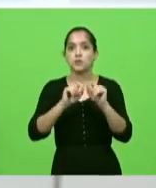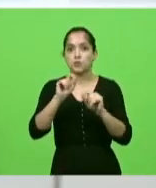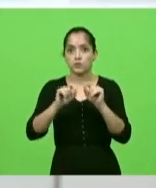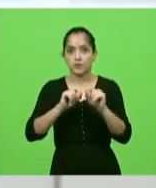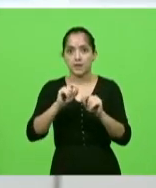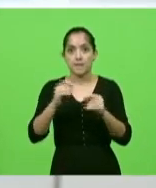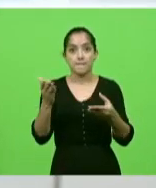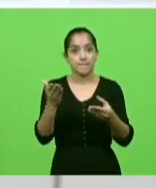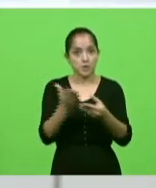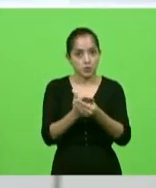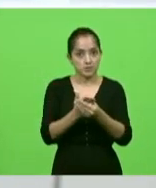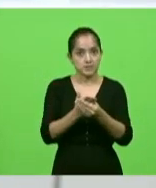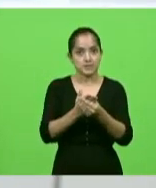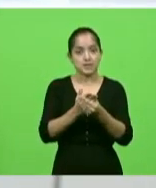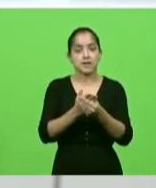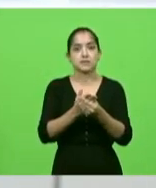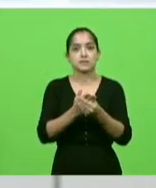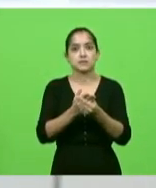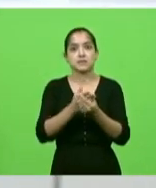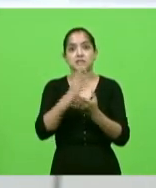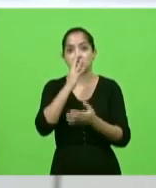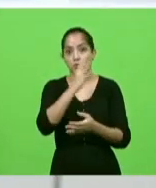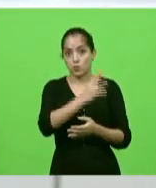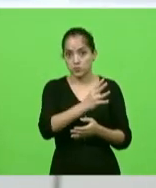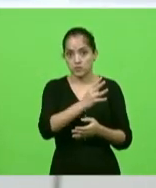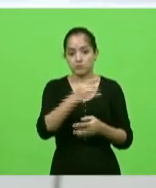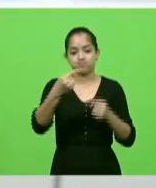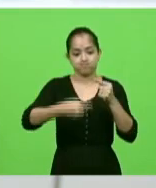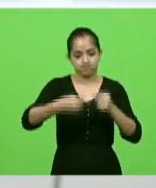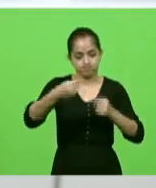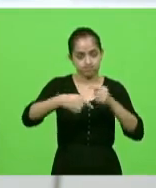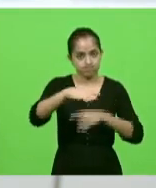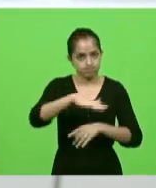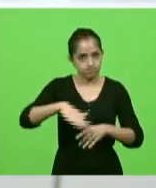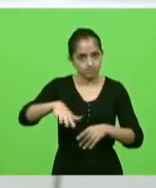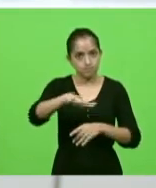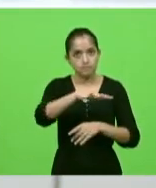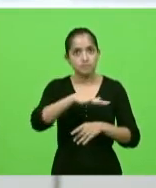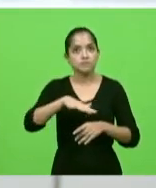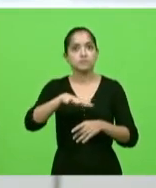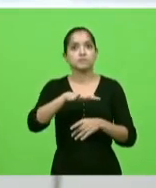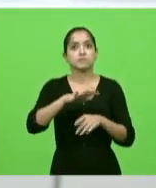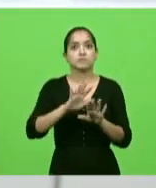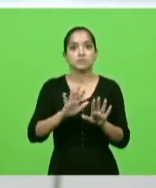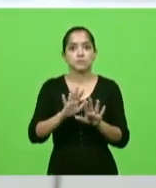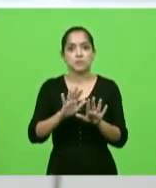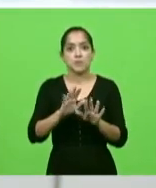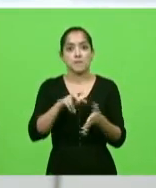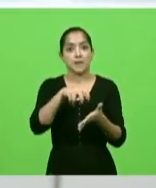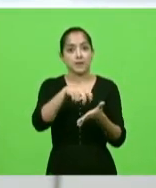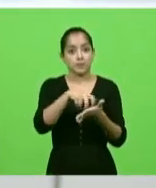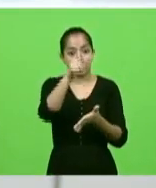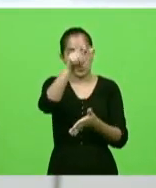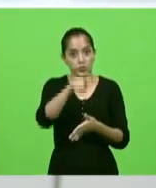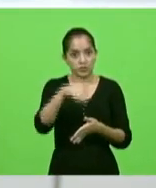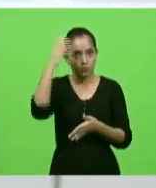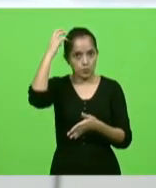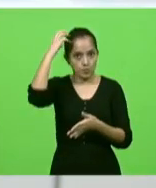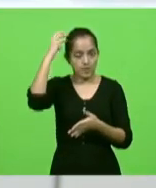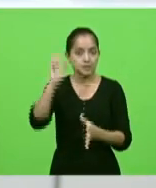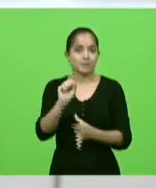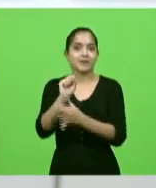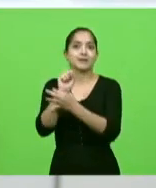"processo de acusação de natureza política imaginado menos para punir o culpado do que para